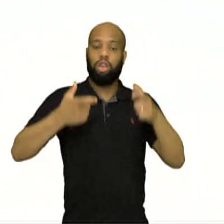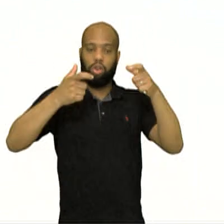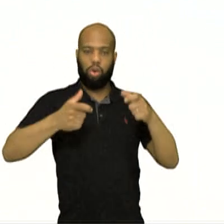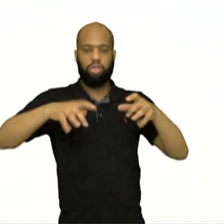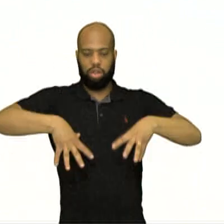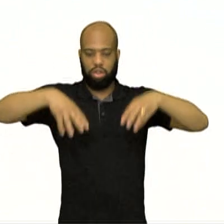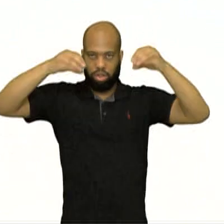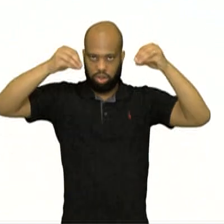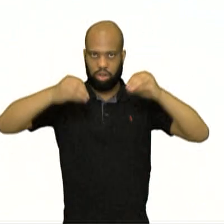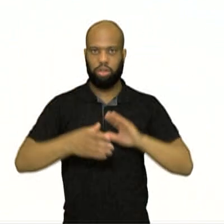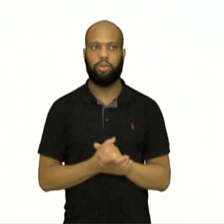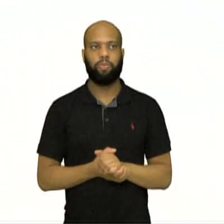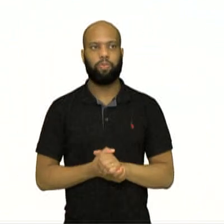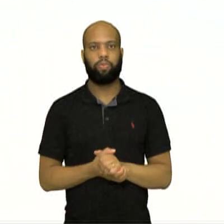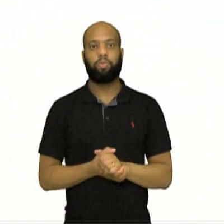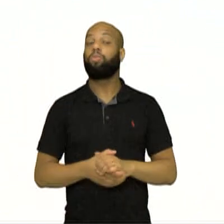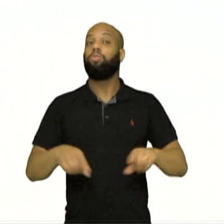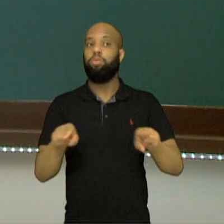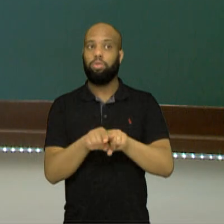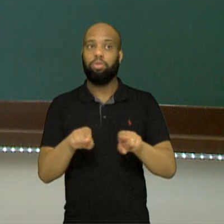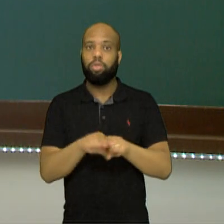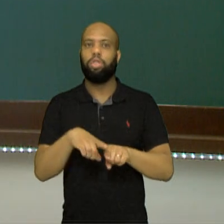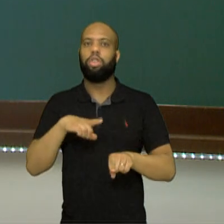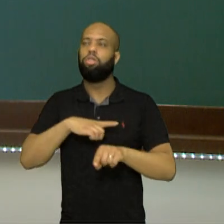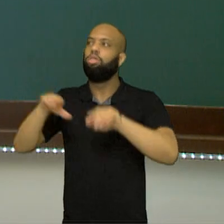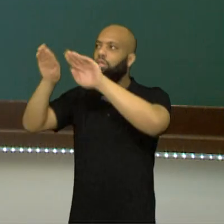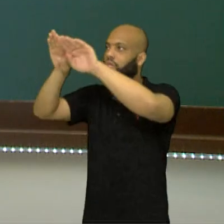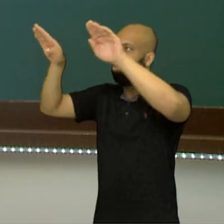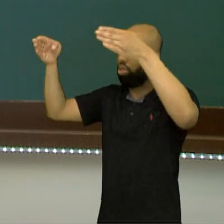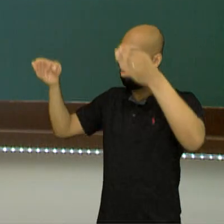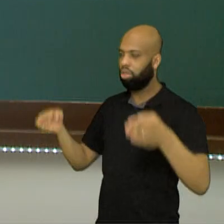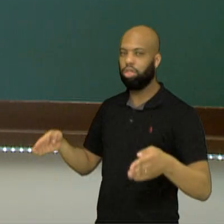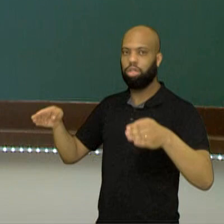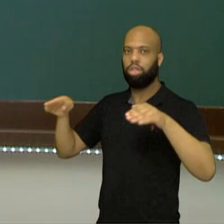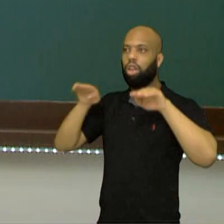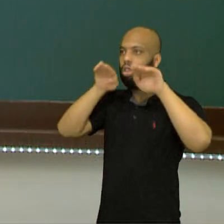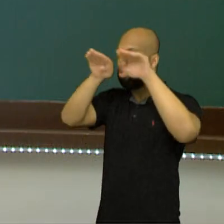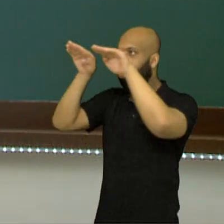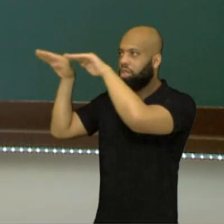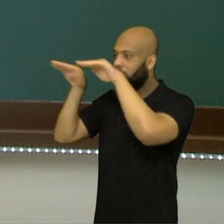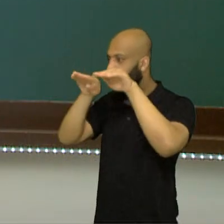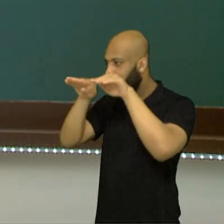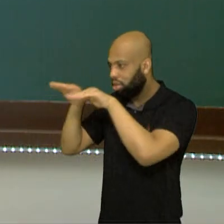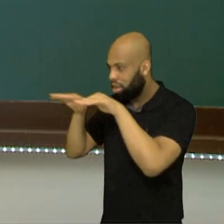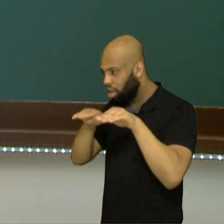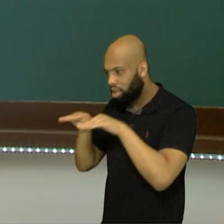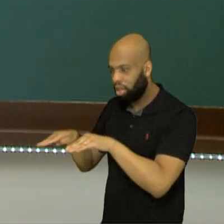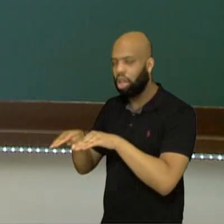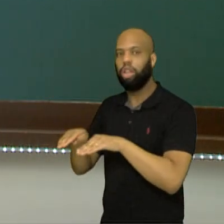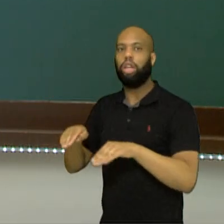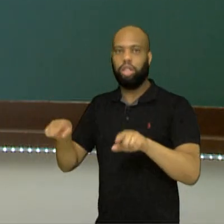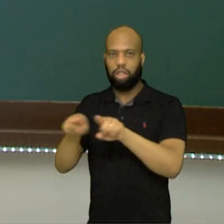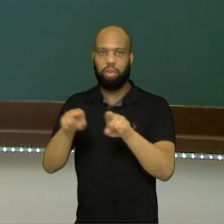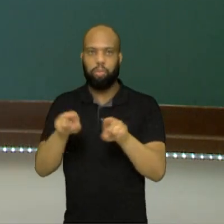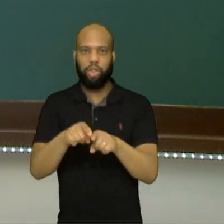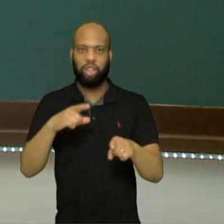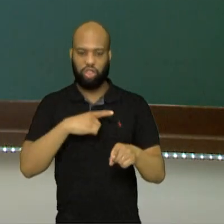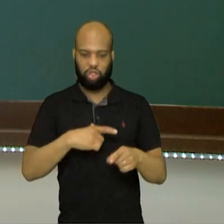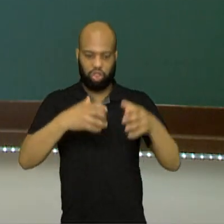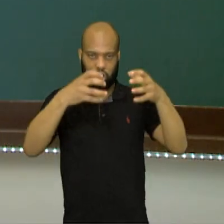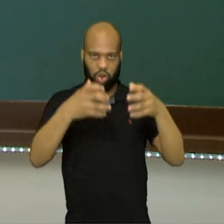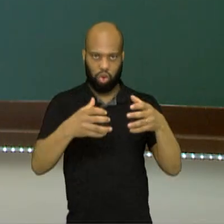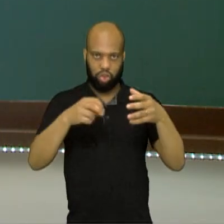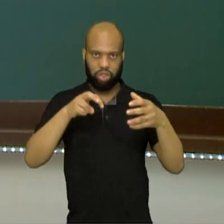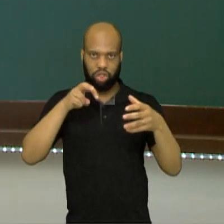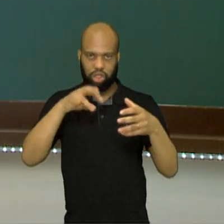senhorio em geral também havia celeiros para armazenar a colheita, né? Um moinho para triturar os grãos e